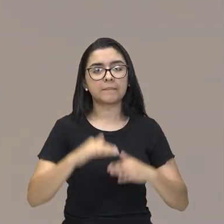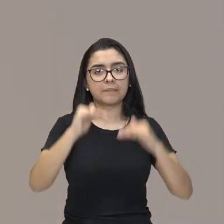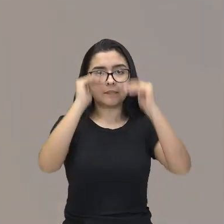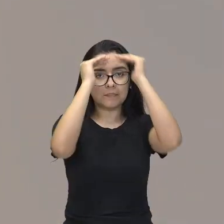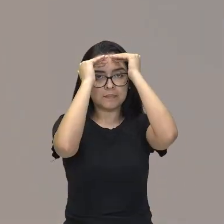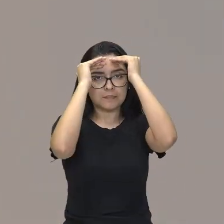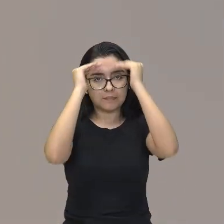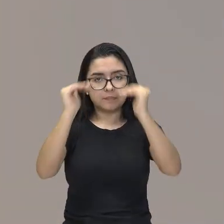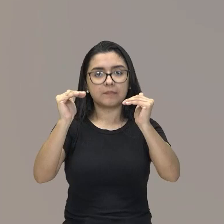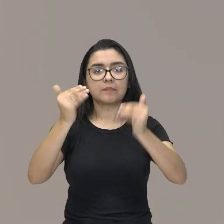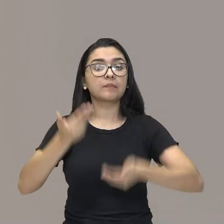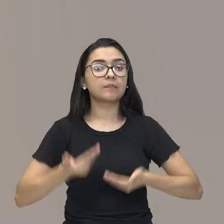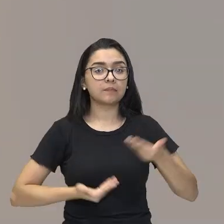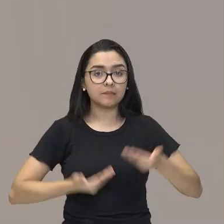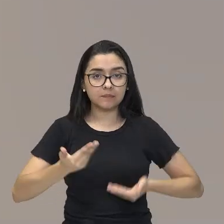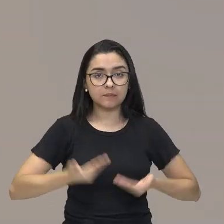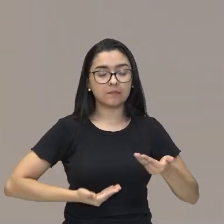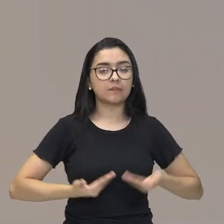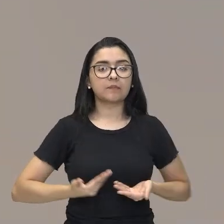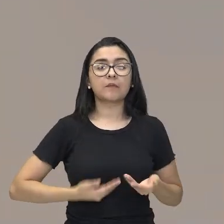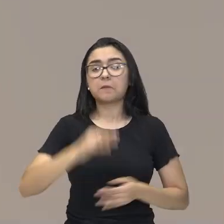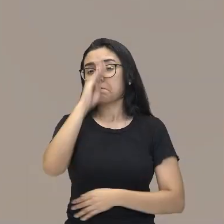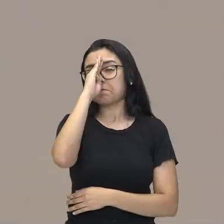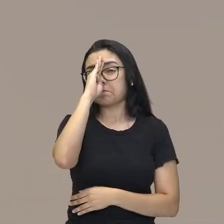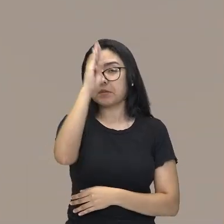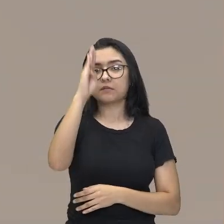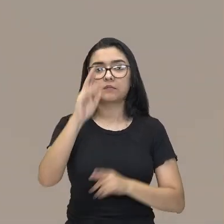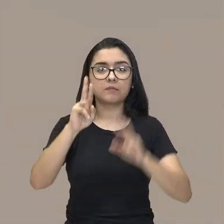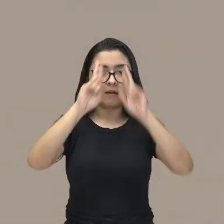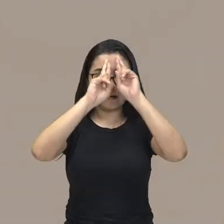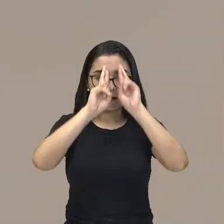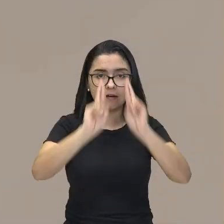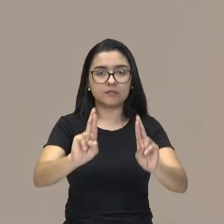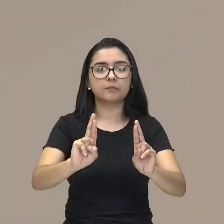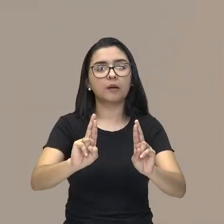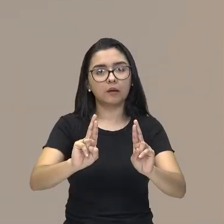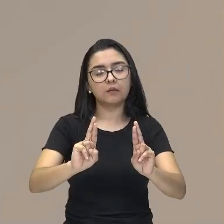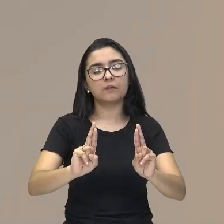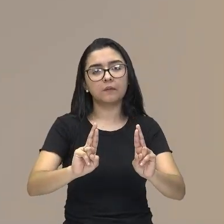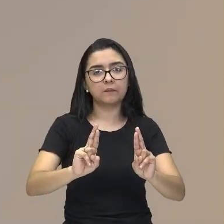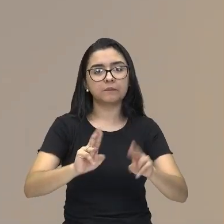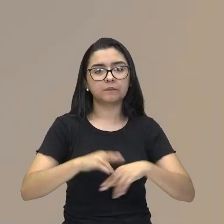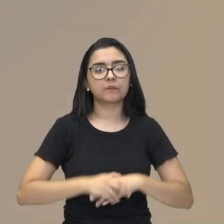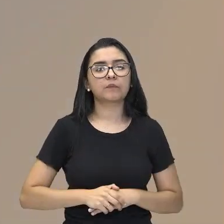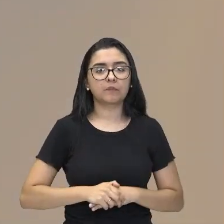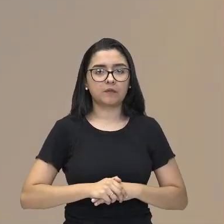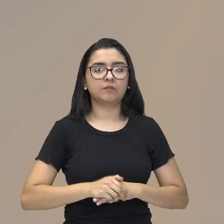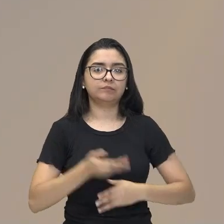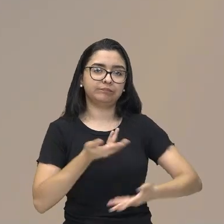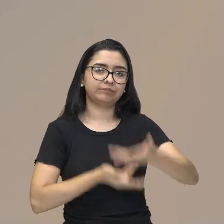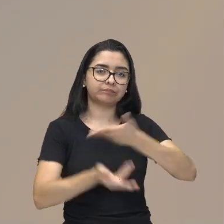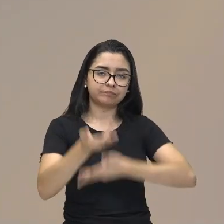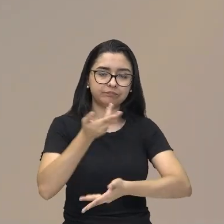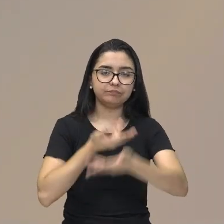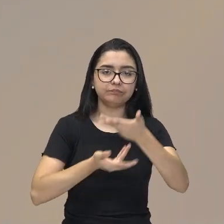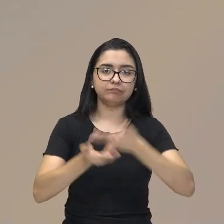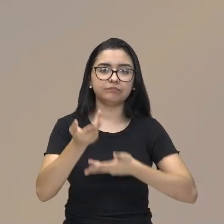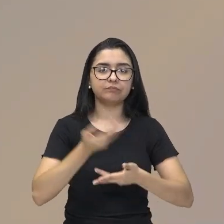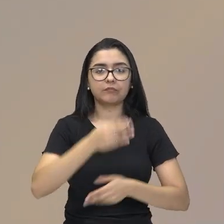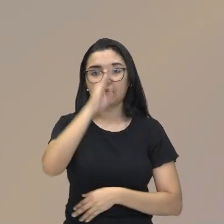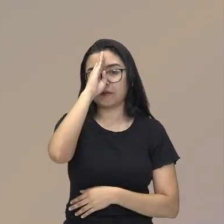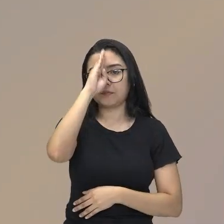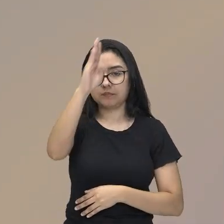Obedecer, servir e principalmente respeitar o irmão e a irmã é o